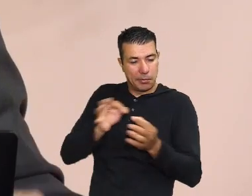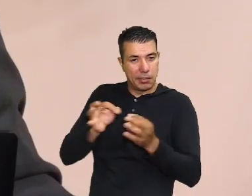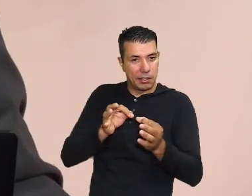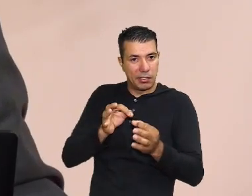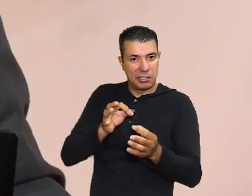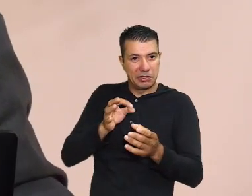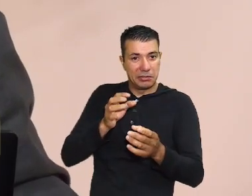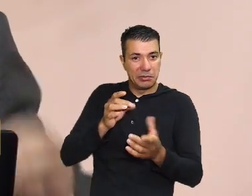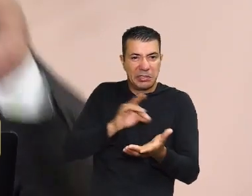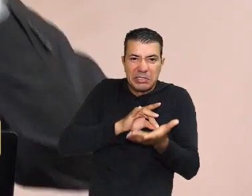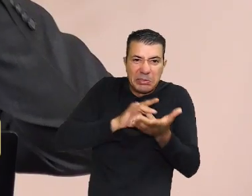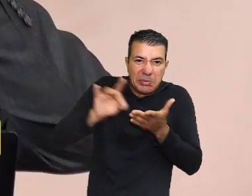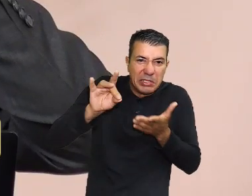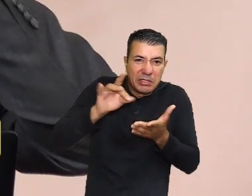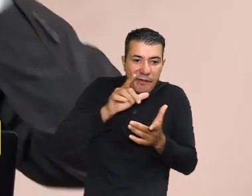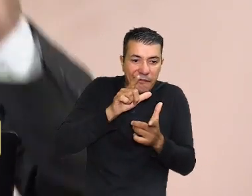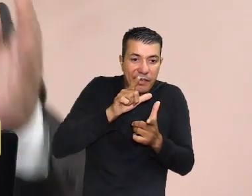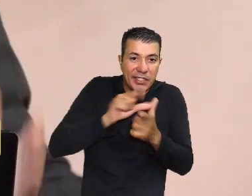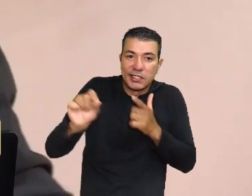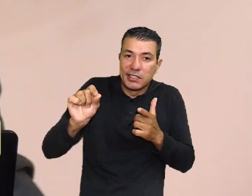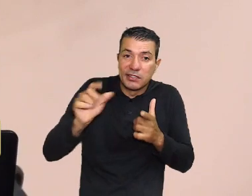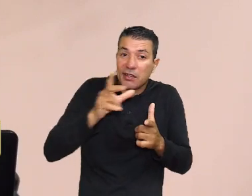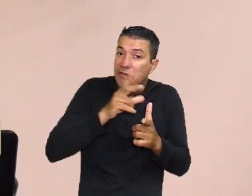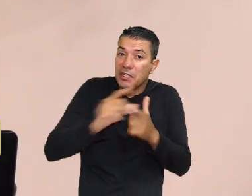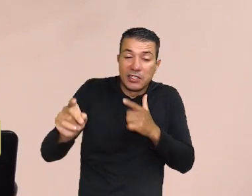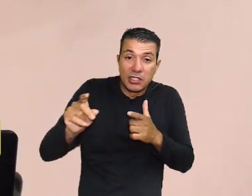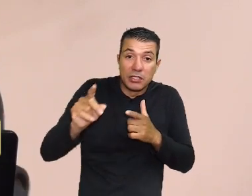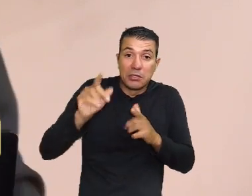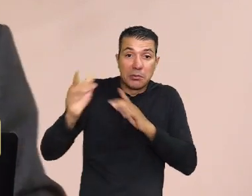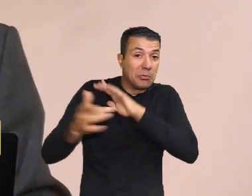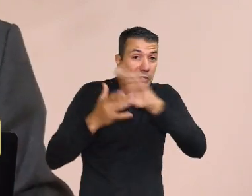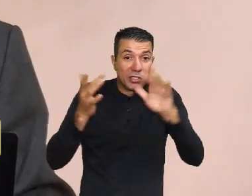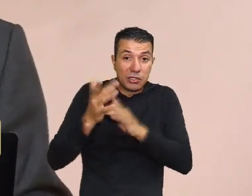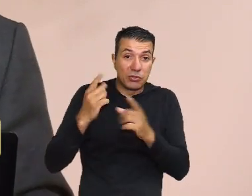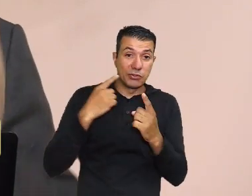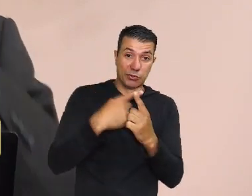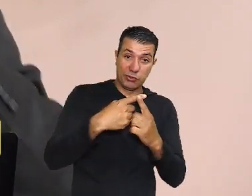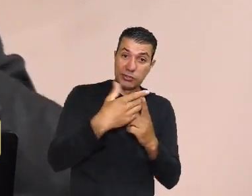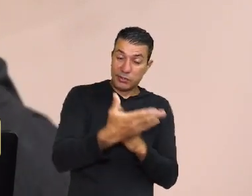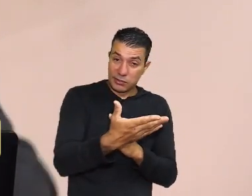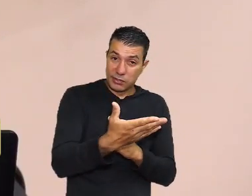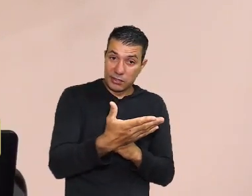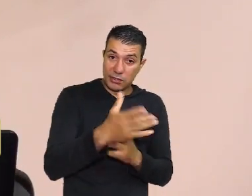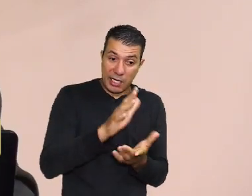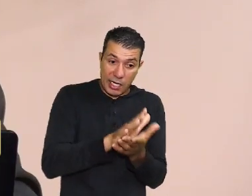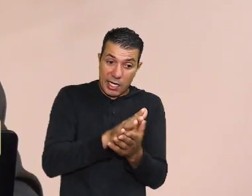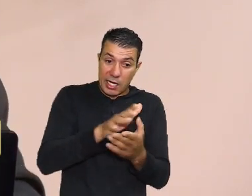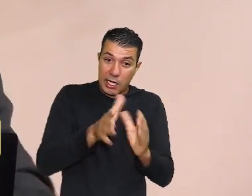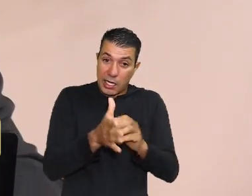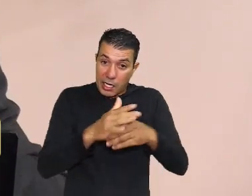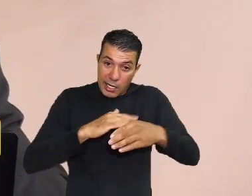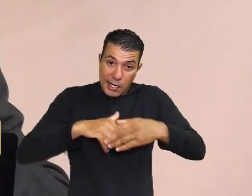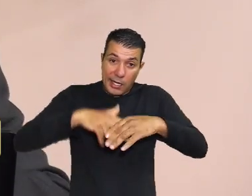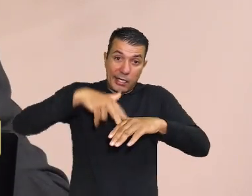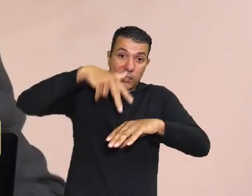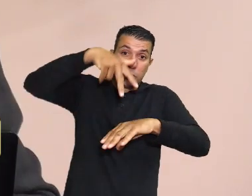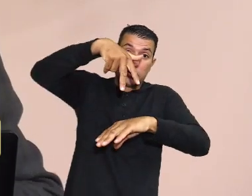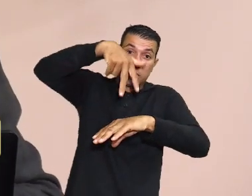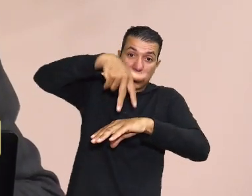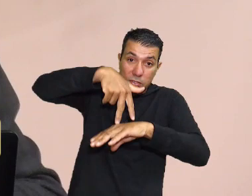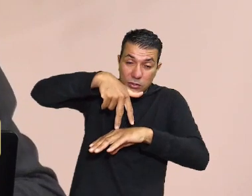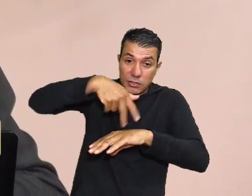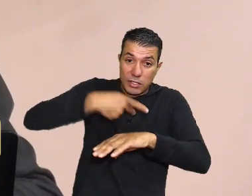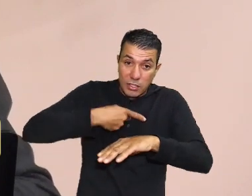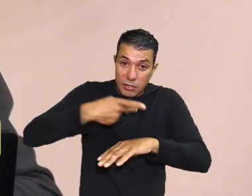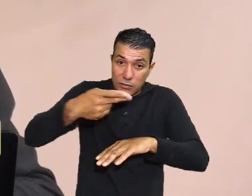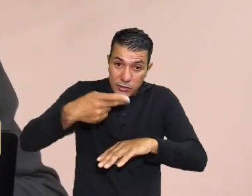vencido, declarado, a morte já foi vencida por Cristo na cruz. A ressurreição de Jesus é a garantia que eu e